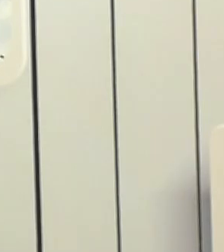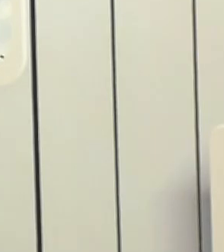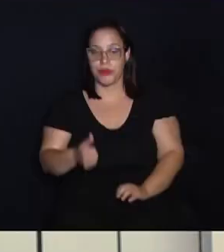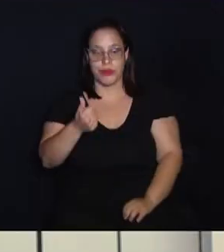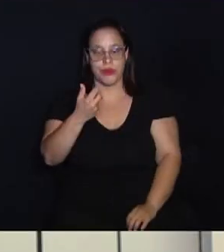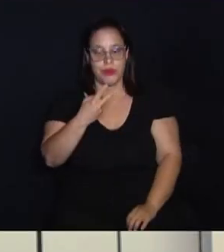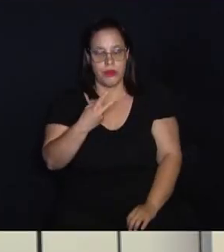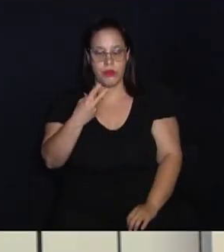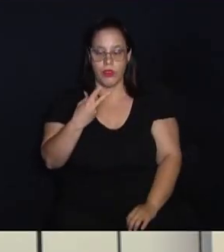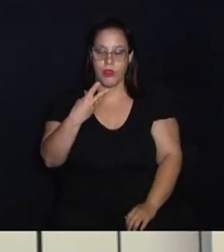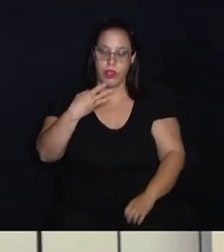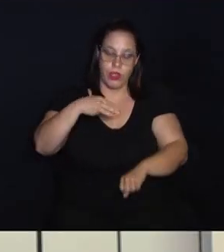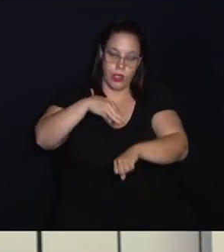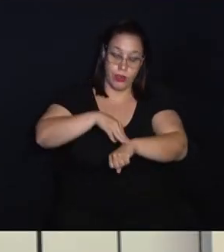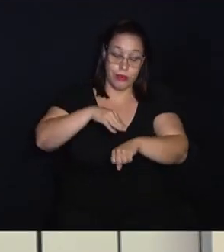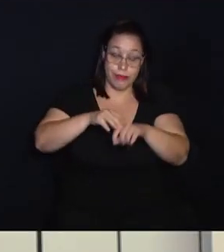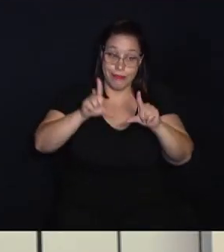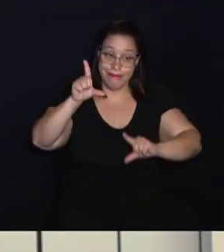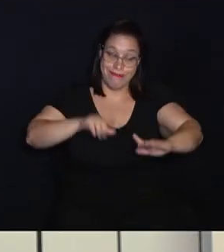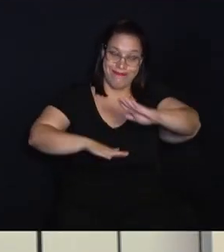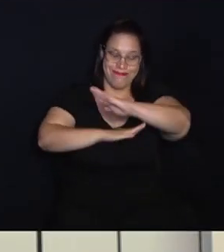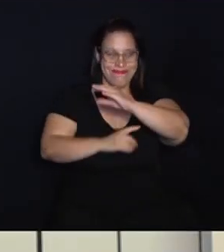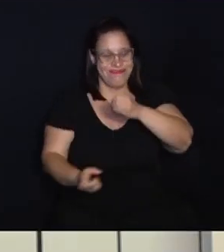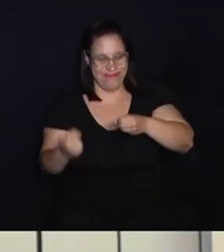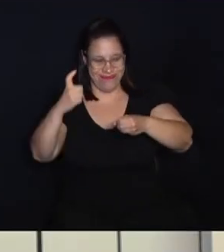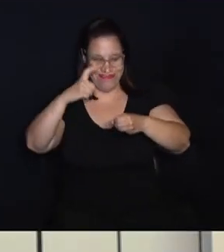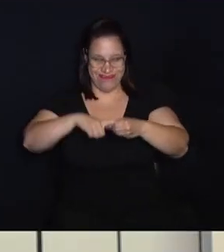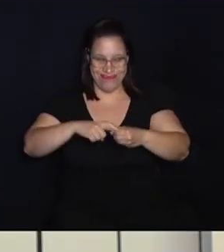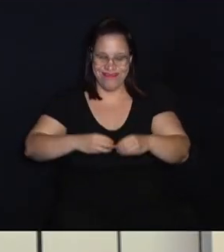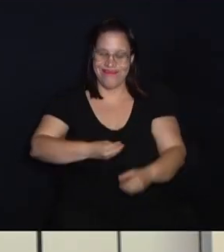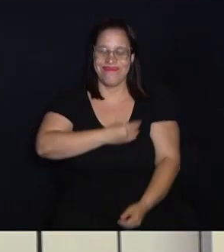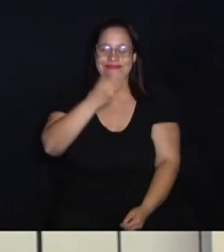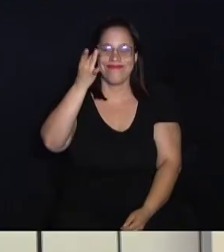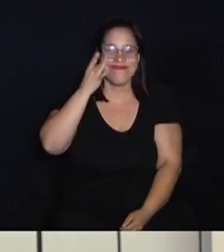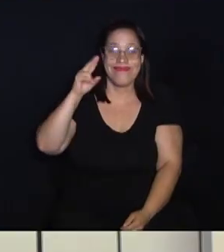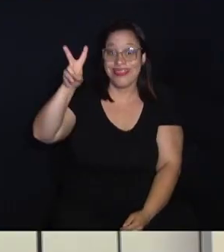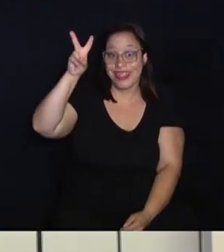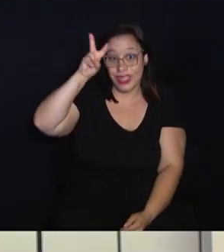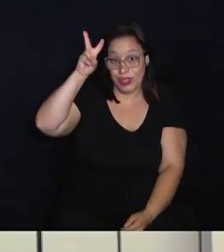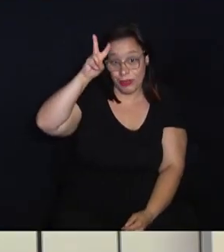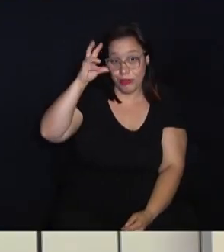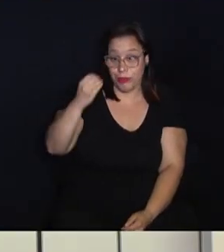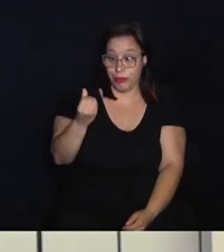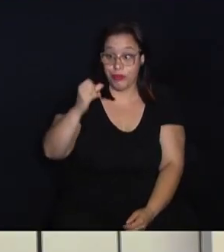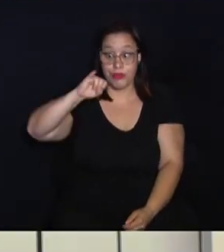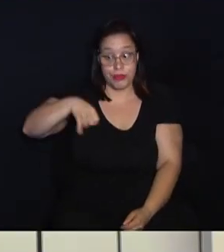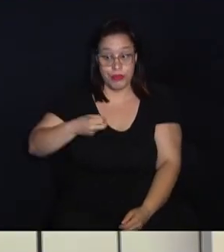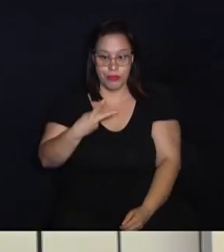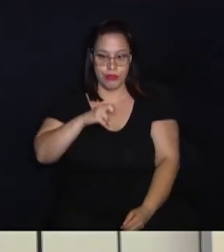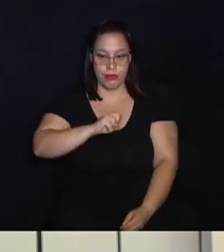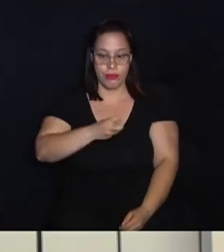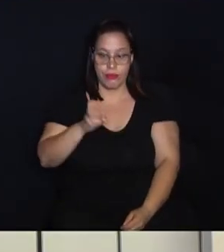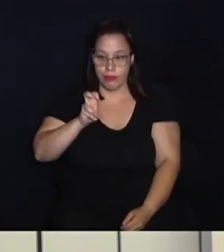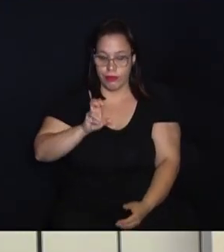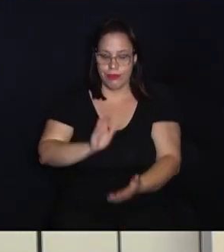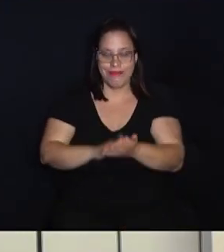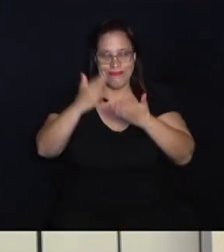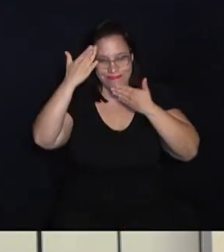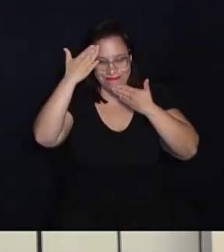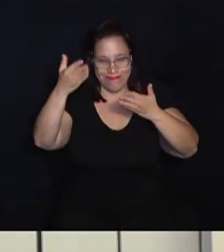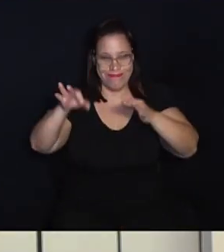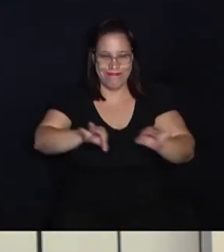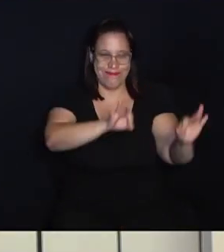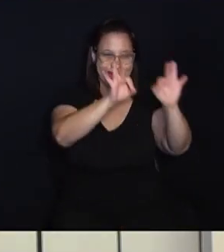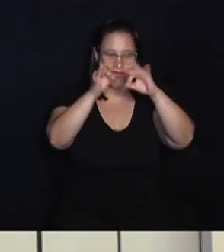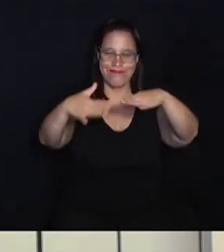Meio-dia mais 34, Câmara Notícia de volta ao vivo nesta segunda-feira, 6 de janeiro de 2025. Muito obrigado pela